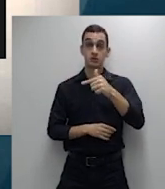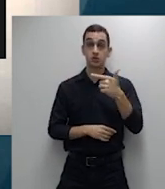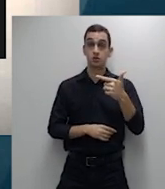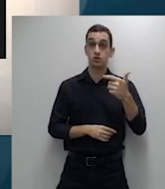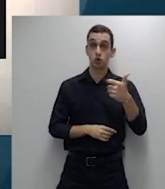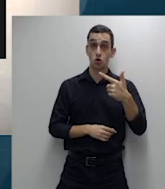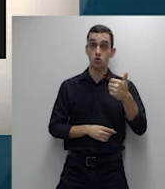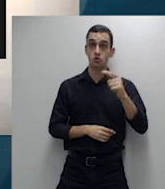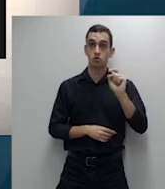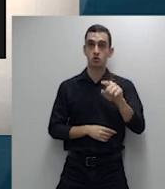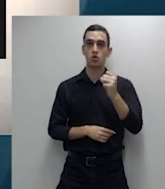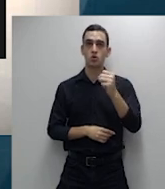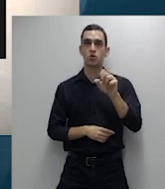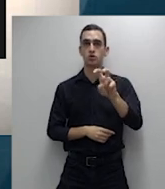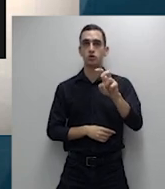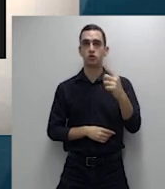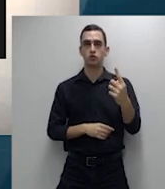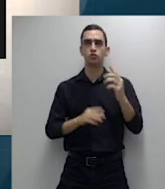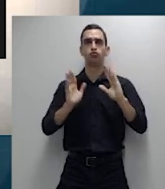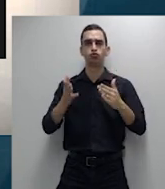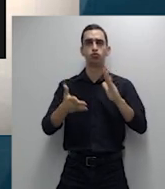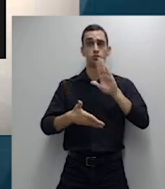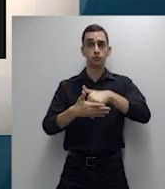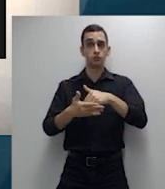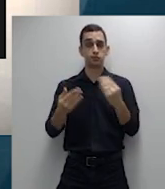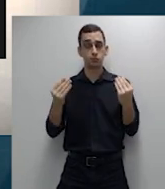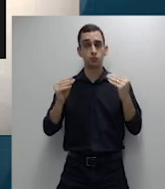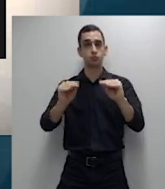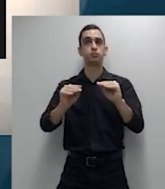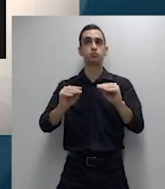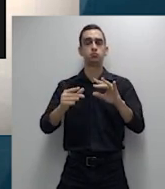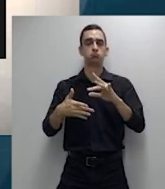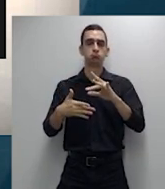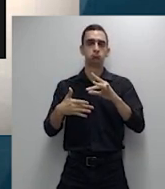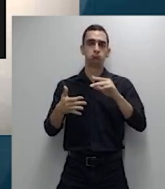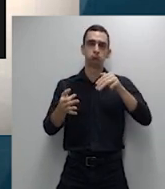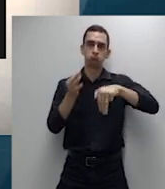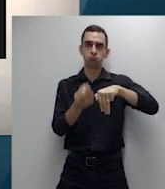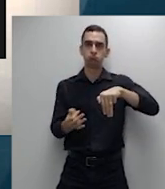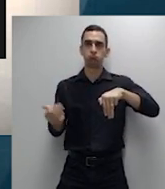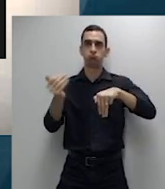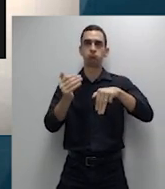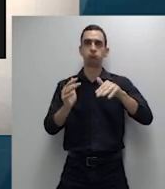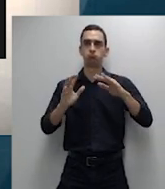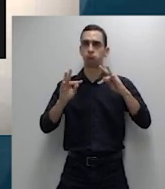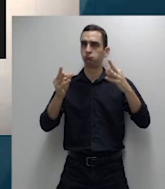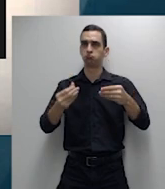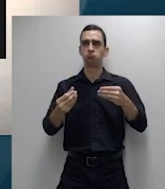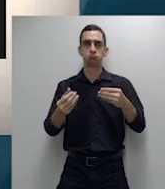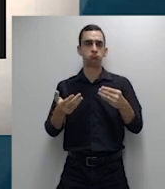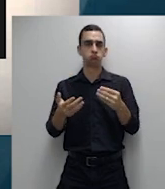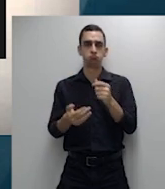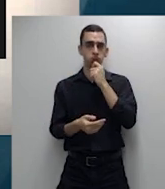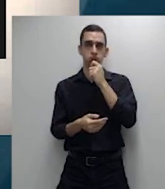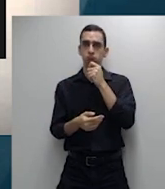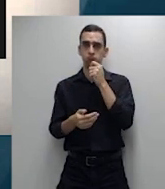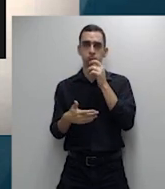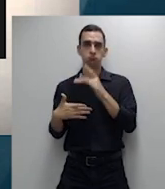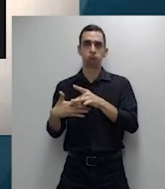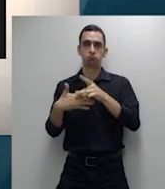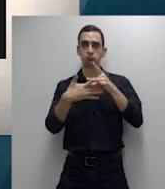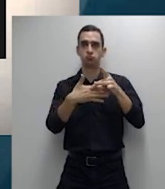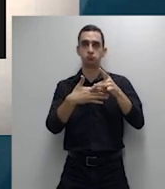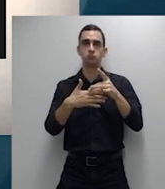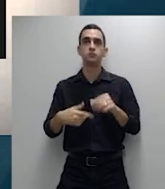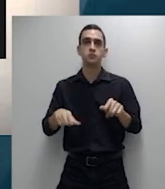o voto pode disponibilizar não mais destaque dos seus ministros e a e o